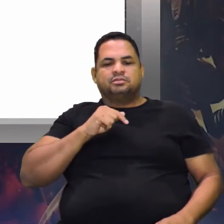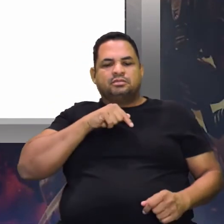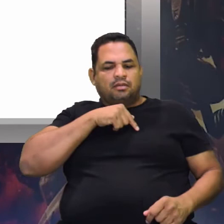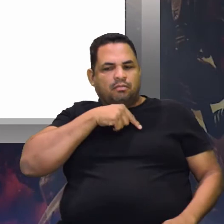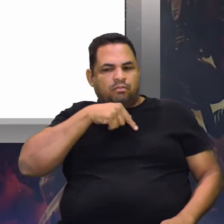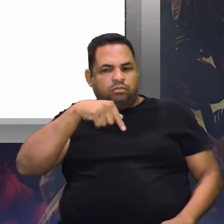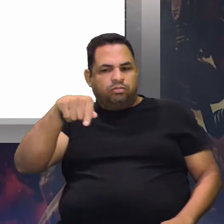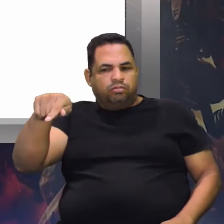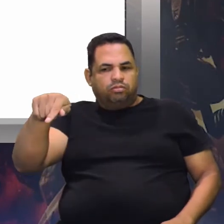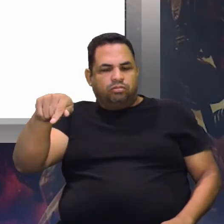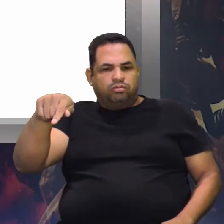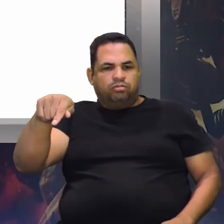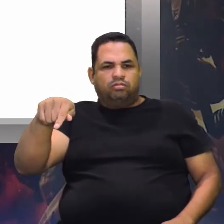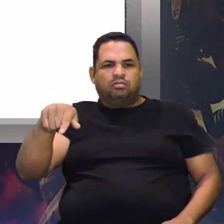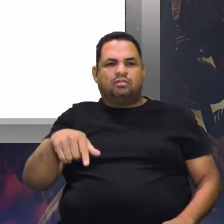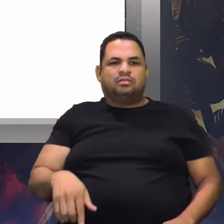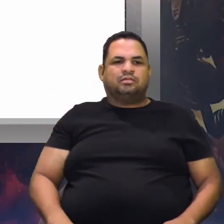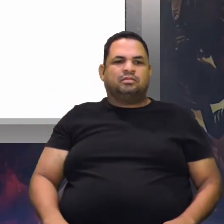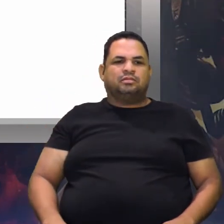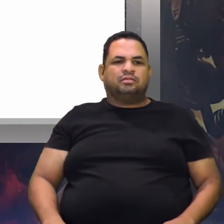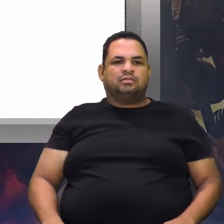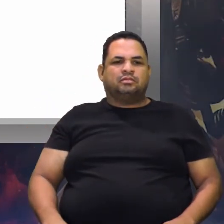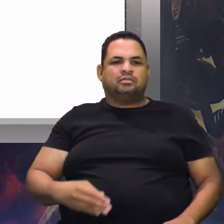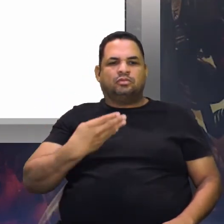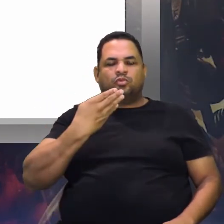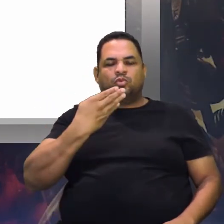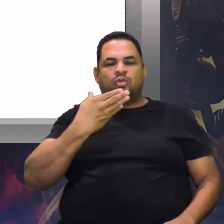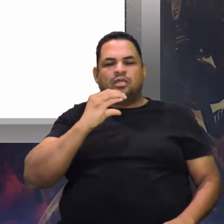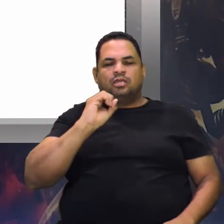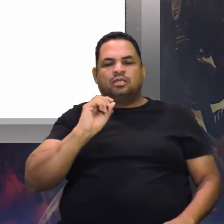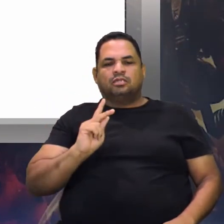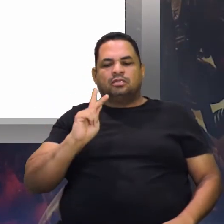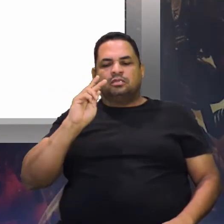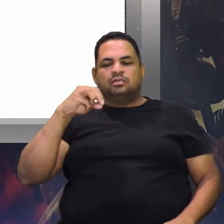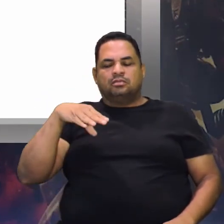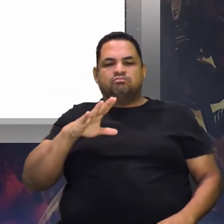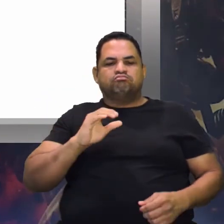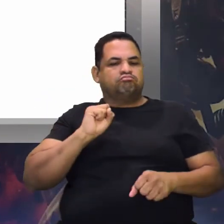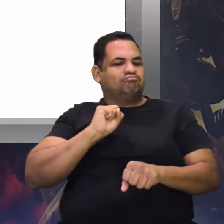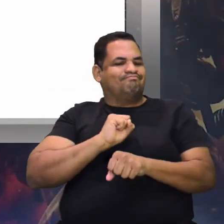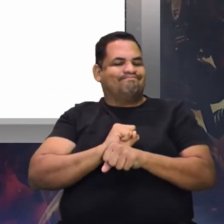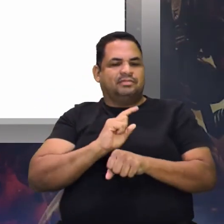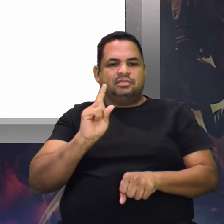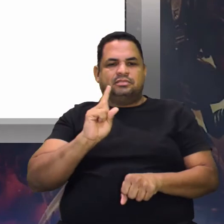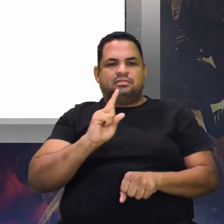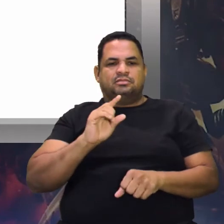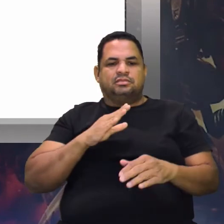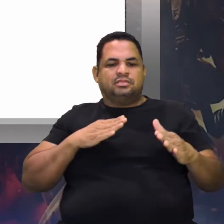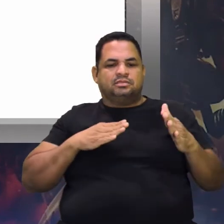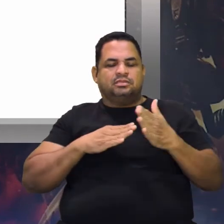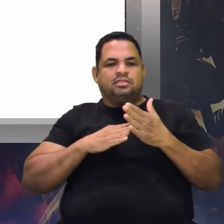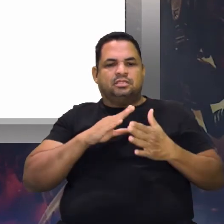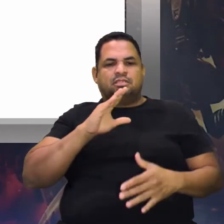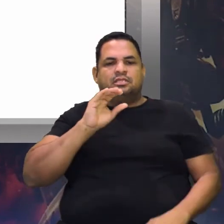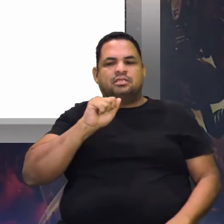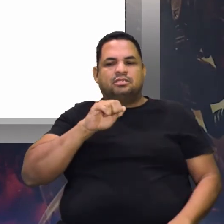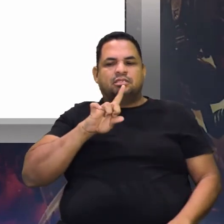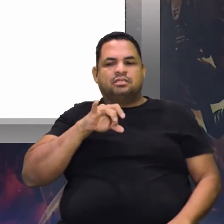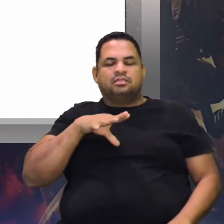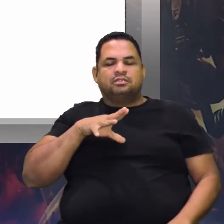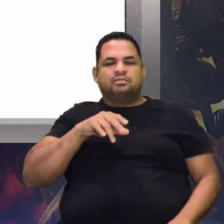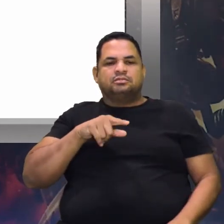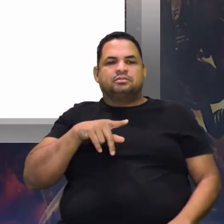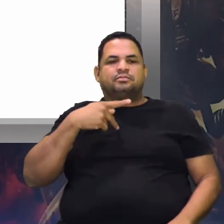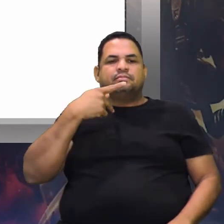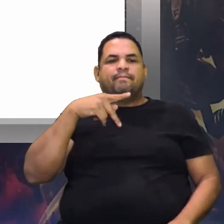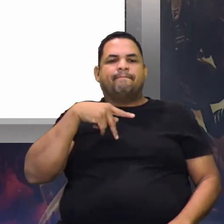Maratona, cerca de 40 quilômetros, sem parar, até Atenas. Para quê?